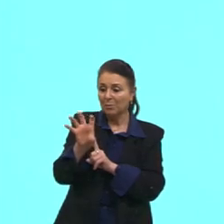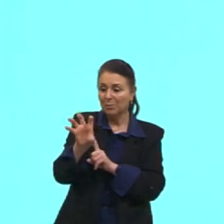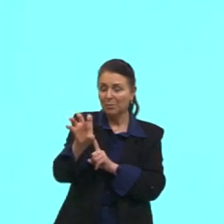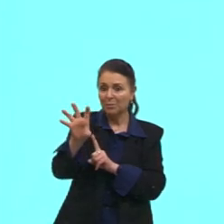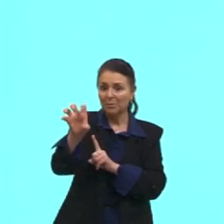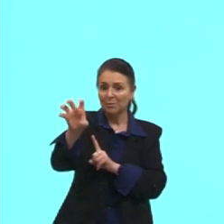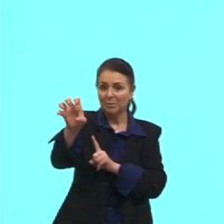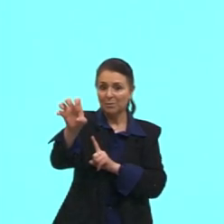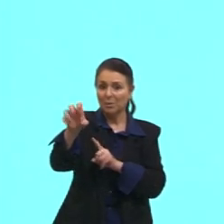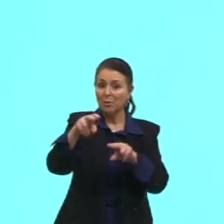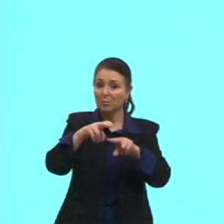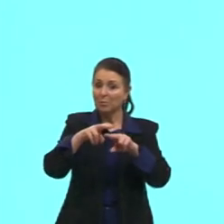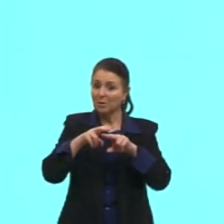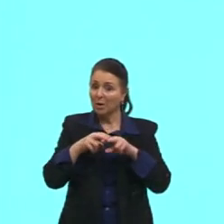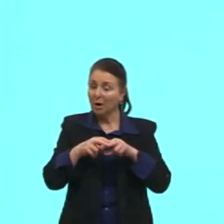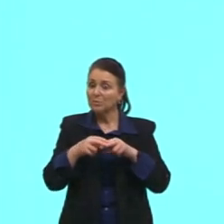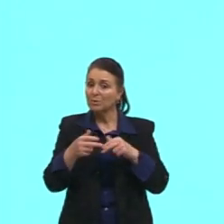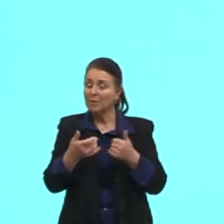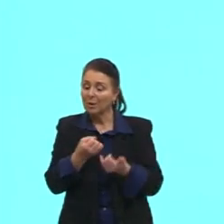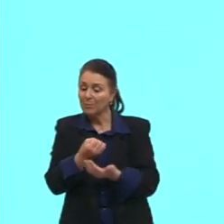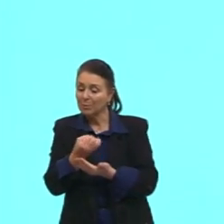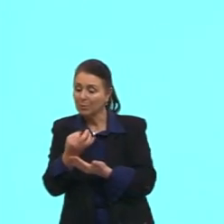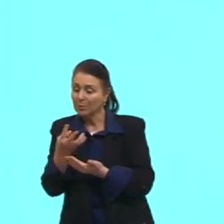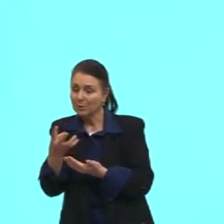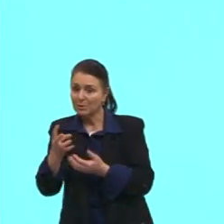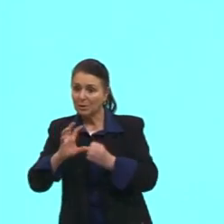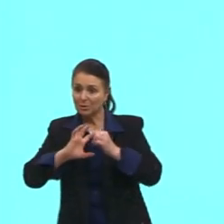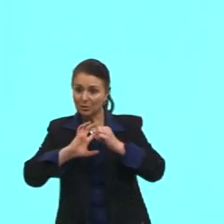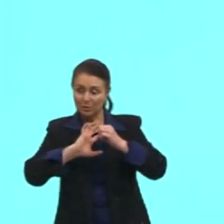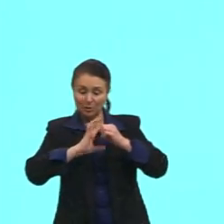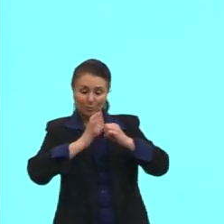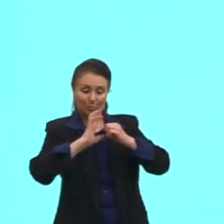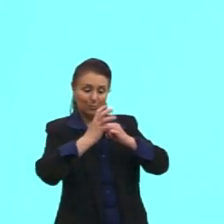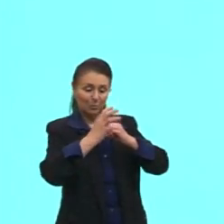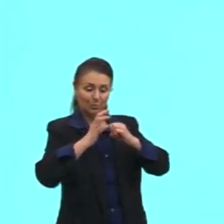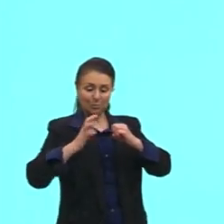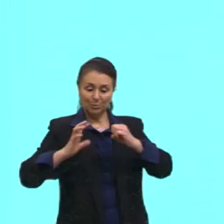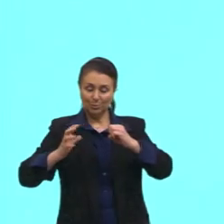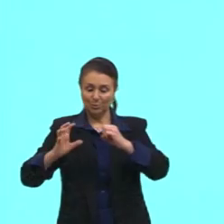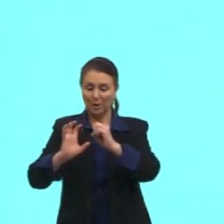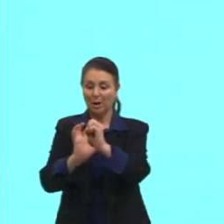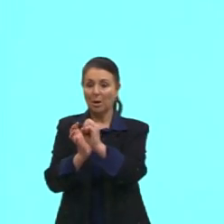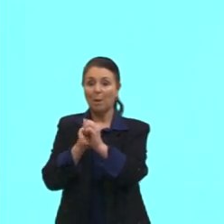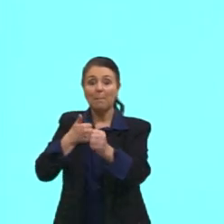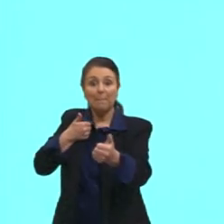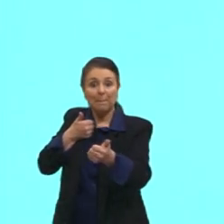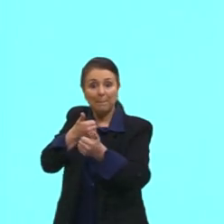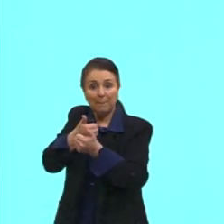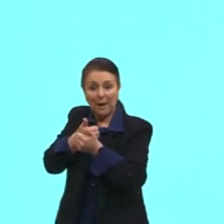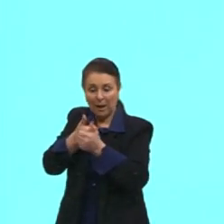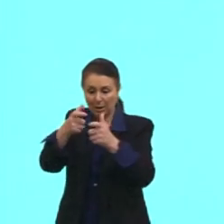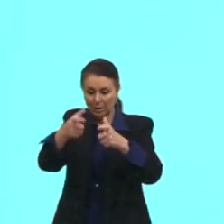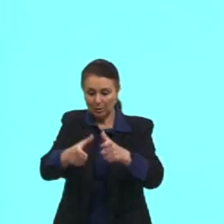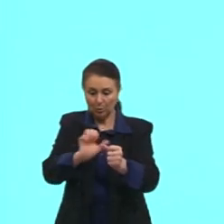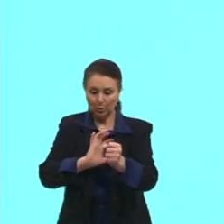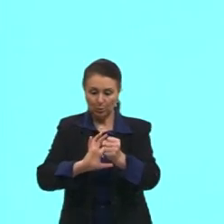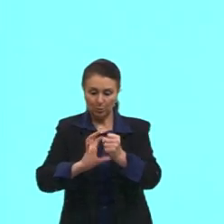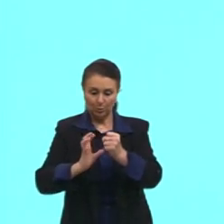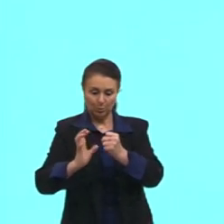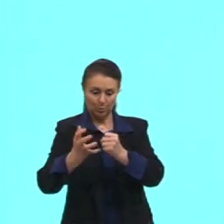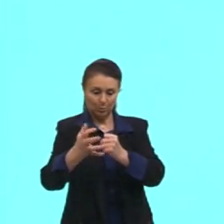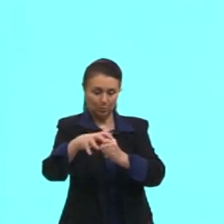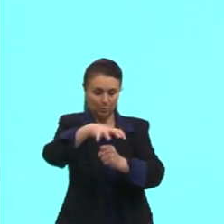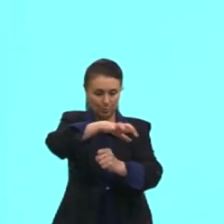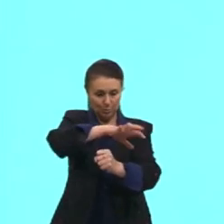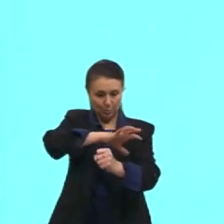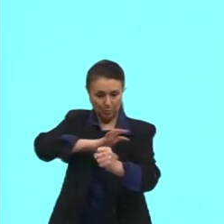a intensidade dessa onda, a gente sabe, então, que aqui nessa região central, o nosso sinal vai ser melhor. Porque aqui a gente não tem uma casa,